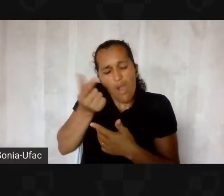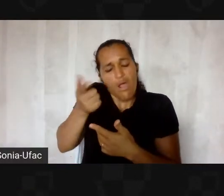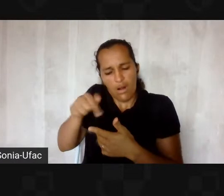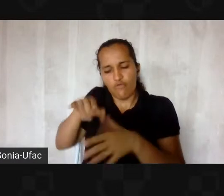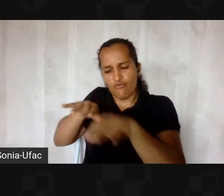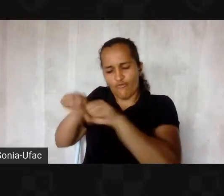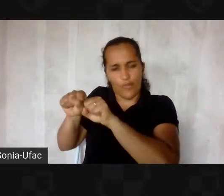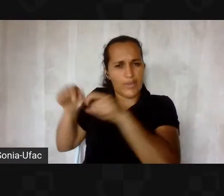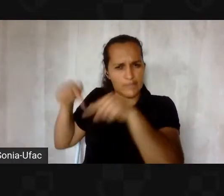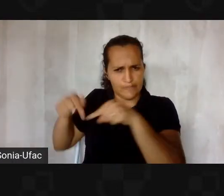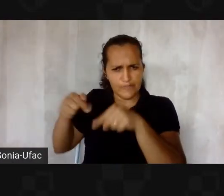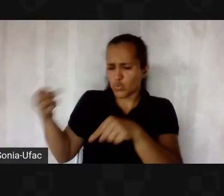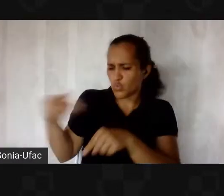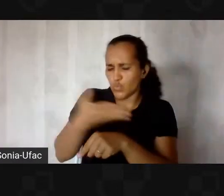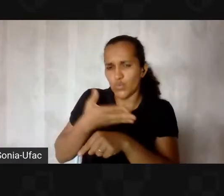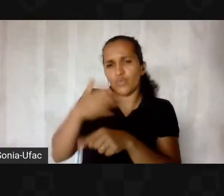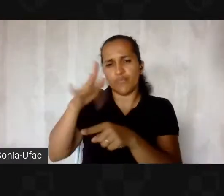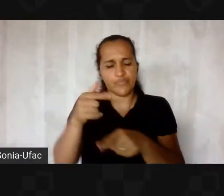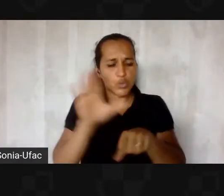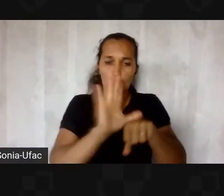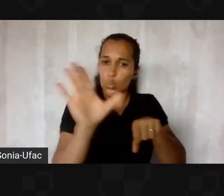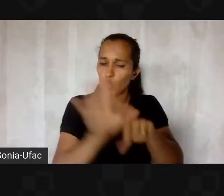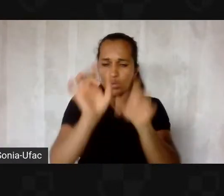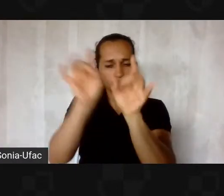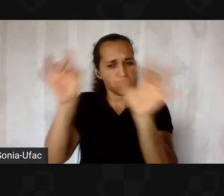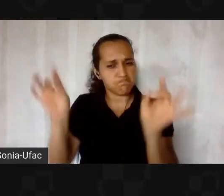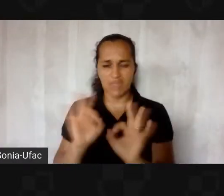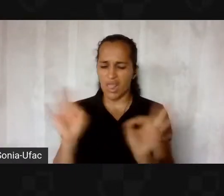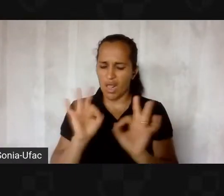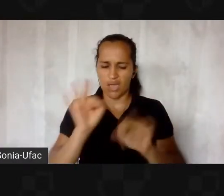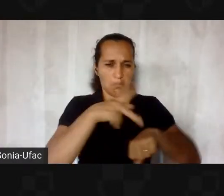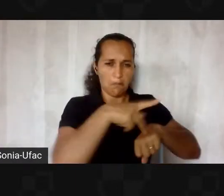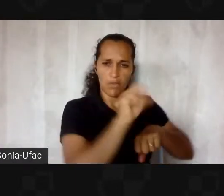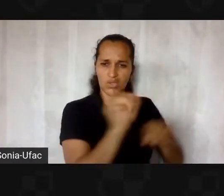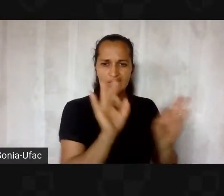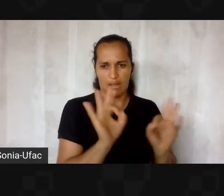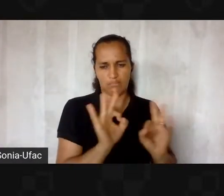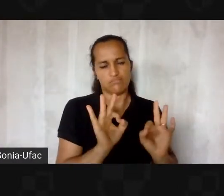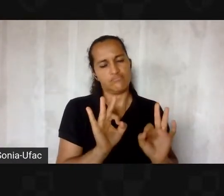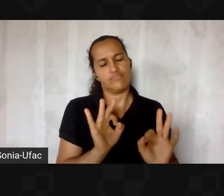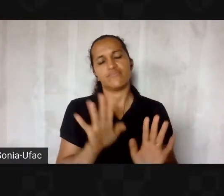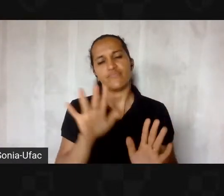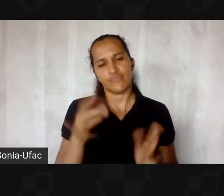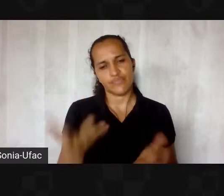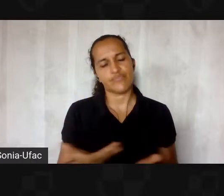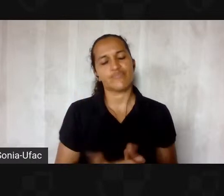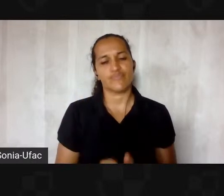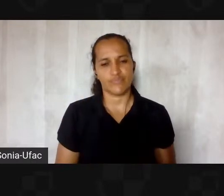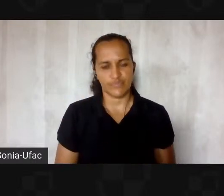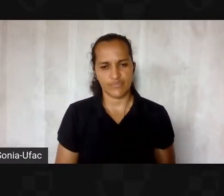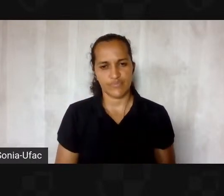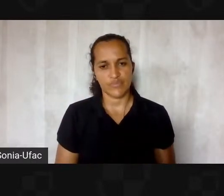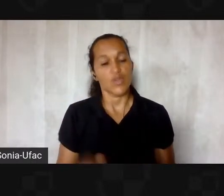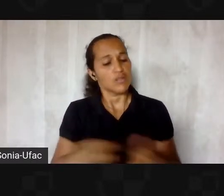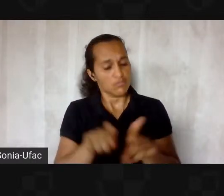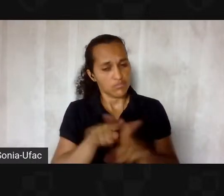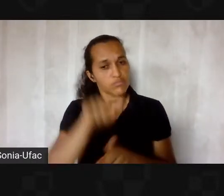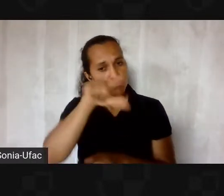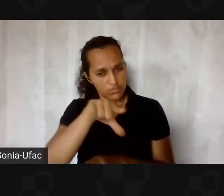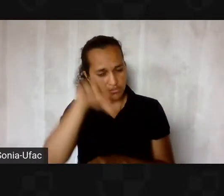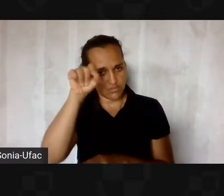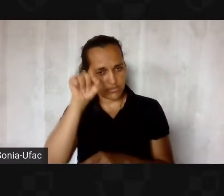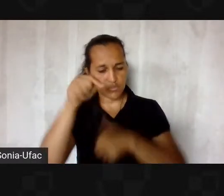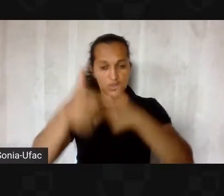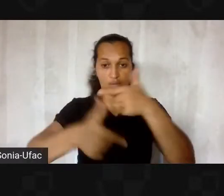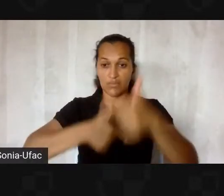curso de especialização, de pós-graduação. mas, e também optei por trabalhar